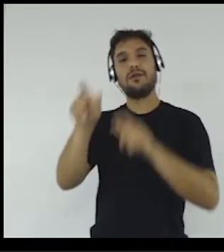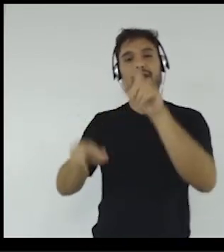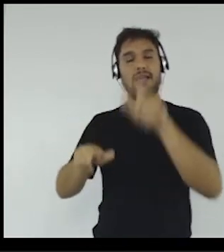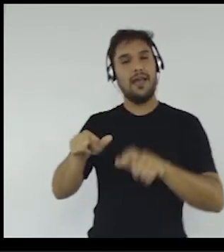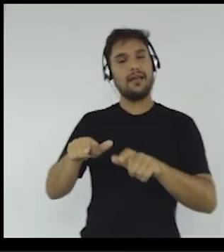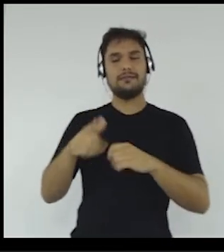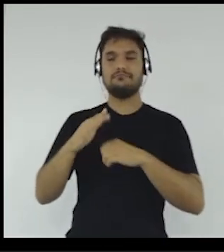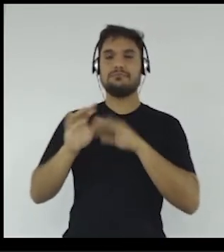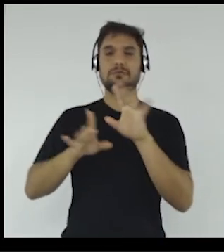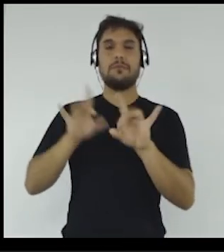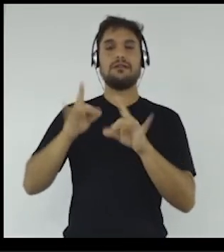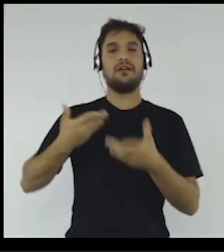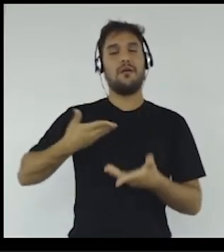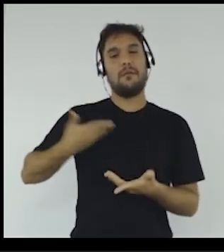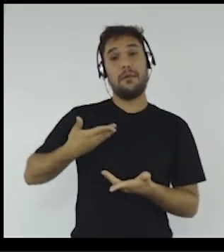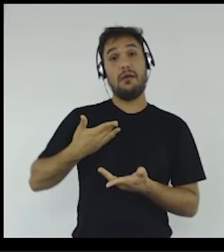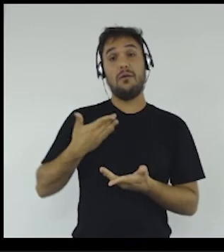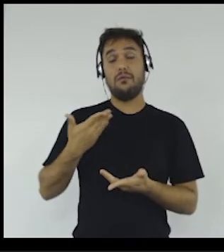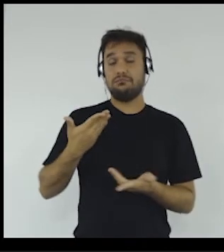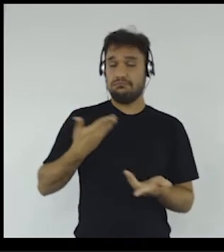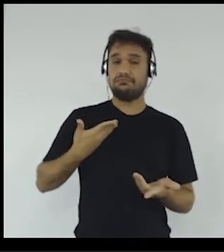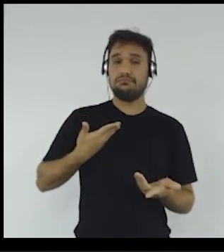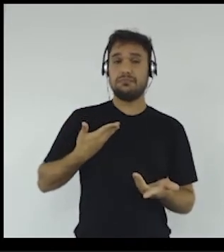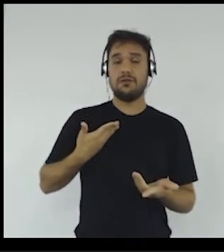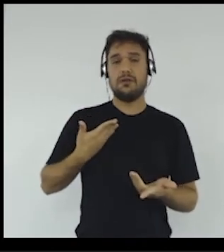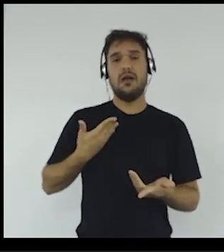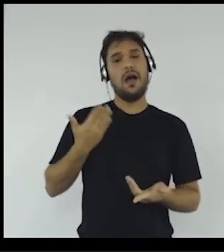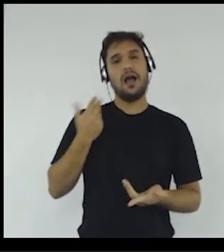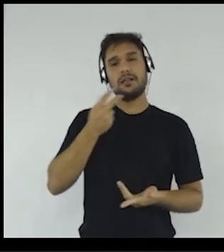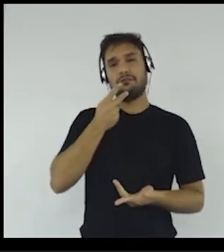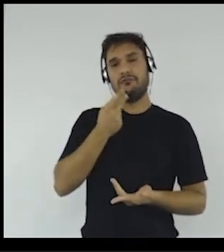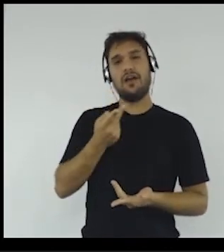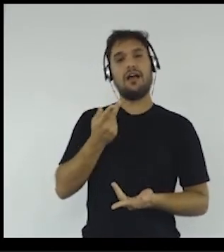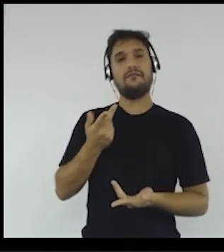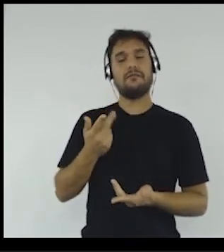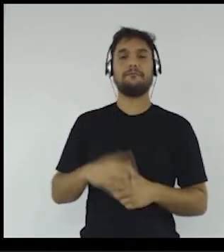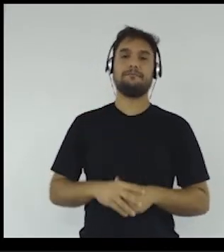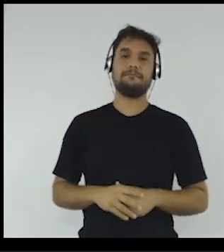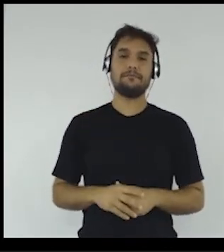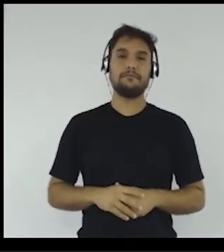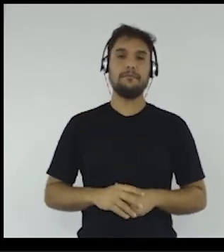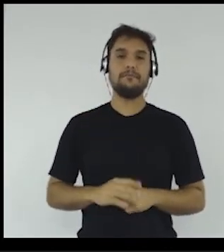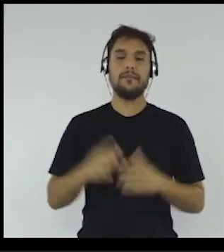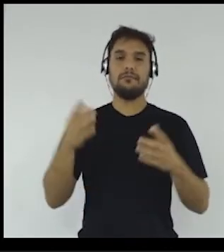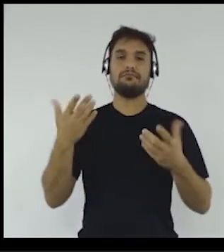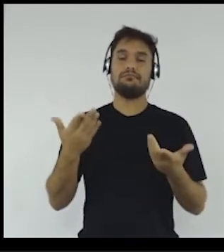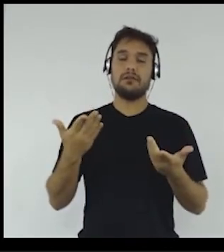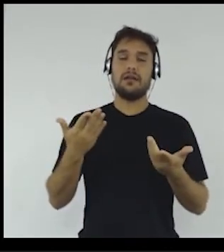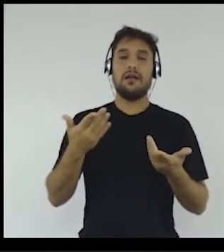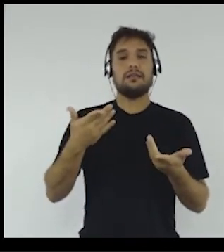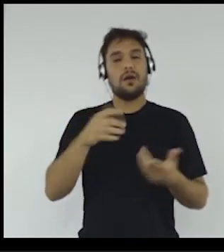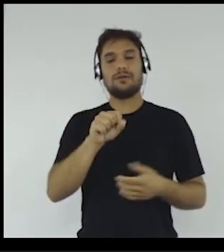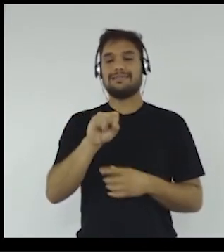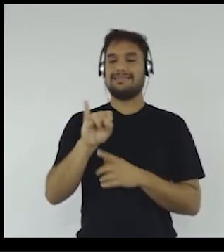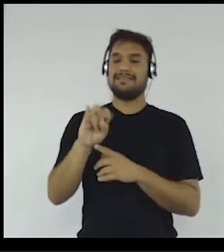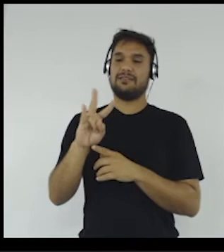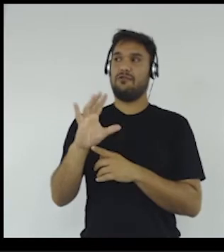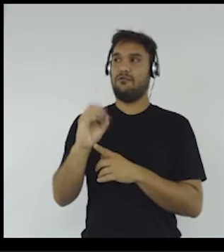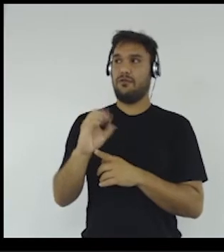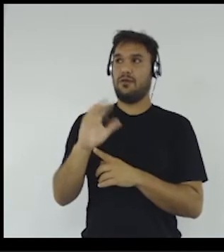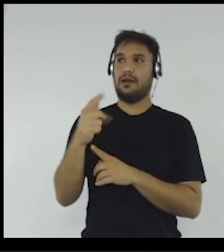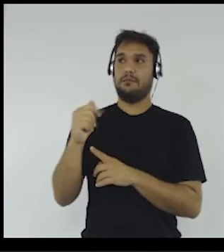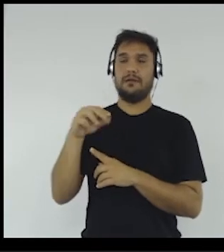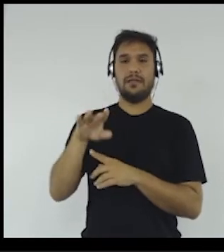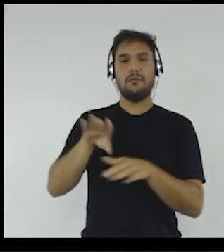ilustre colega, e como dizer amigo, como gostava de a todos chamar, nos brindou. Silvio Capanema formou-se